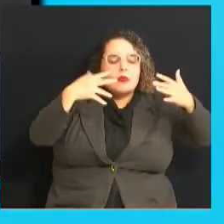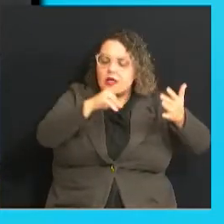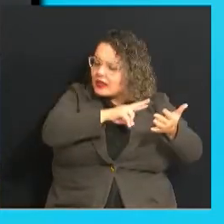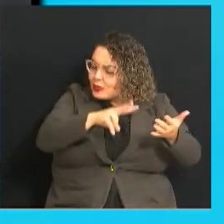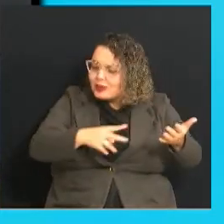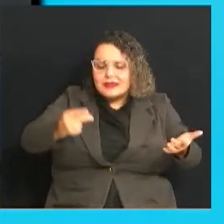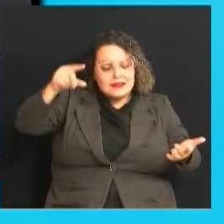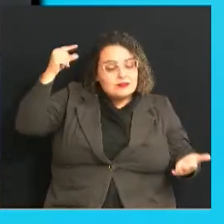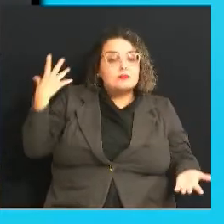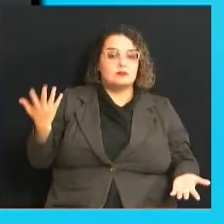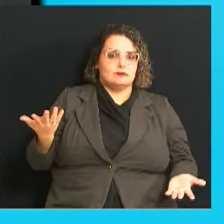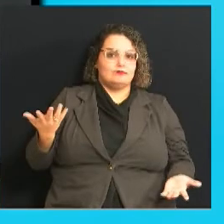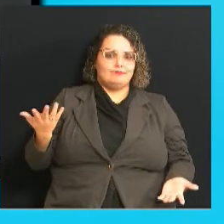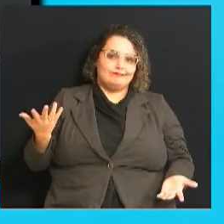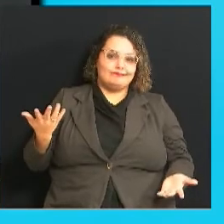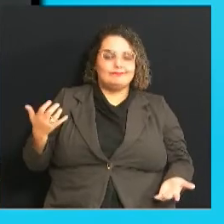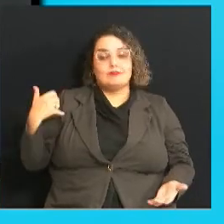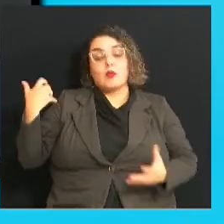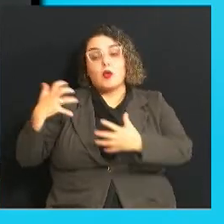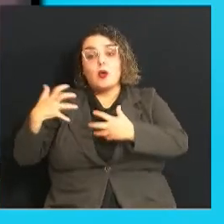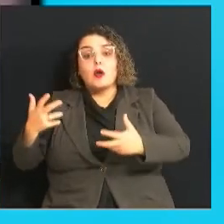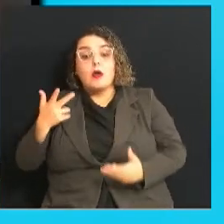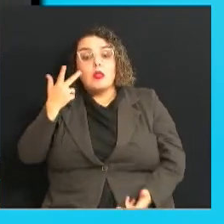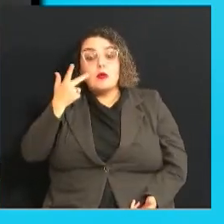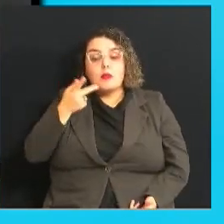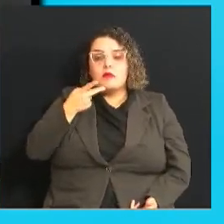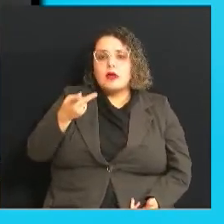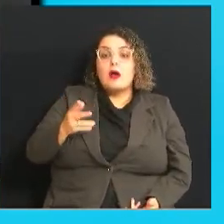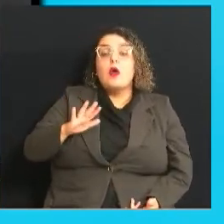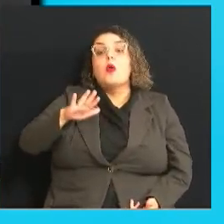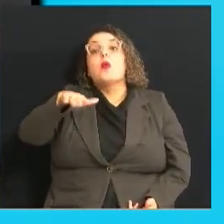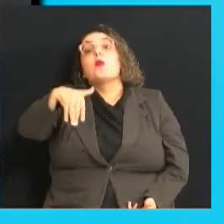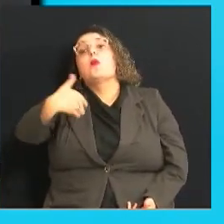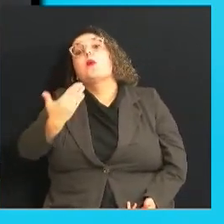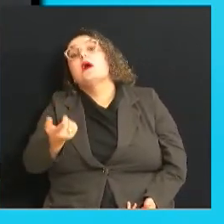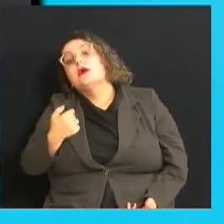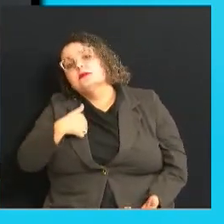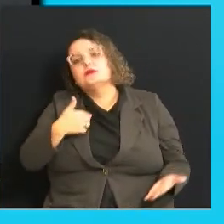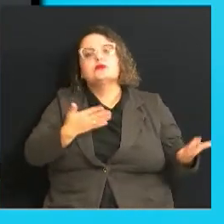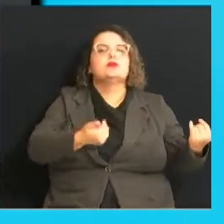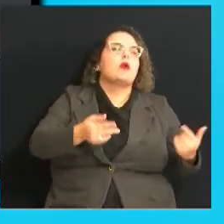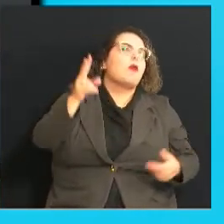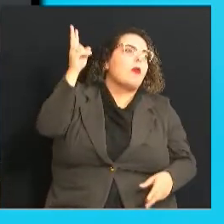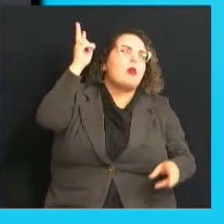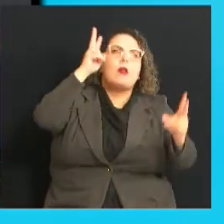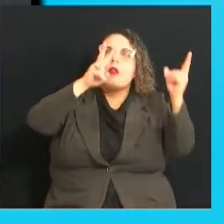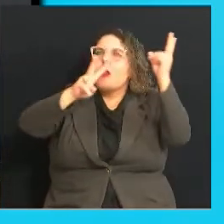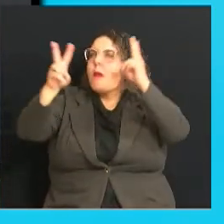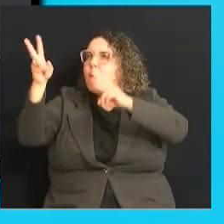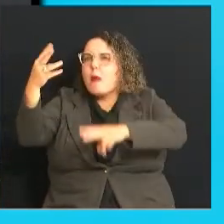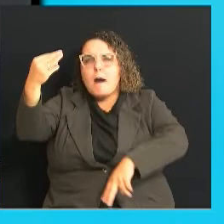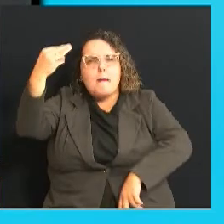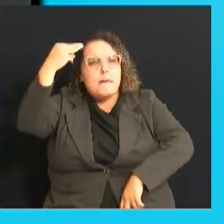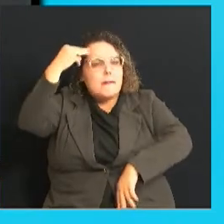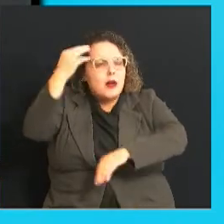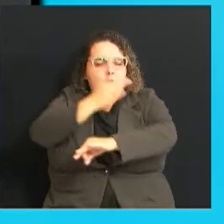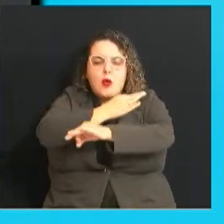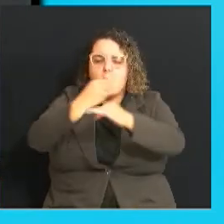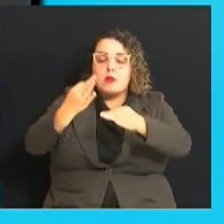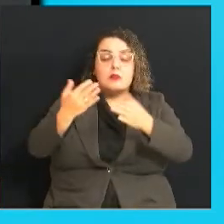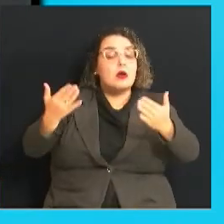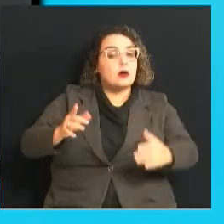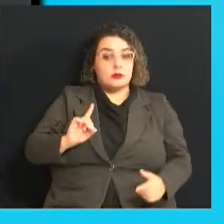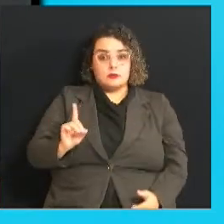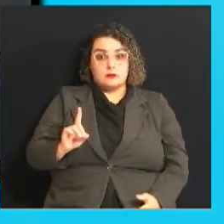algum idoso que a gente conhece, falar o seguinte: ah, mas quando eu era jovem eu lembrava de tudo, e agora não é bem assim. Mas